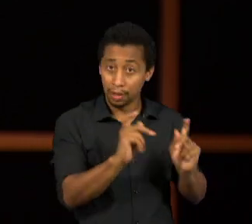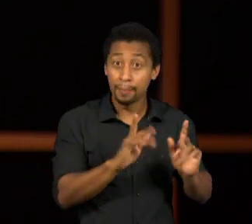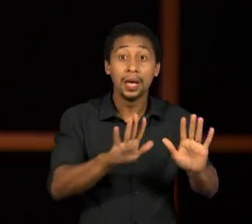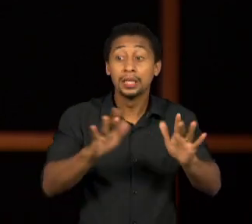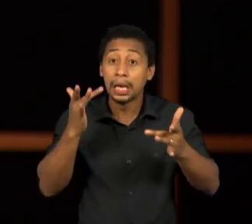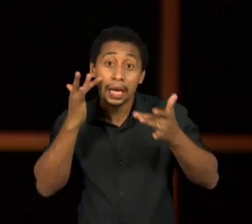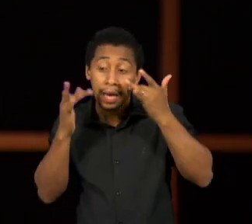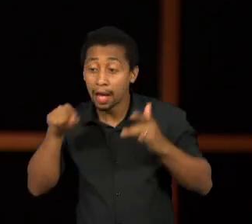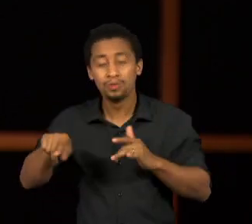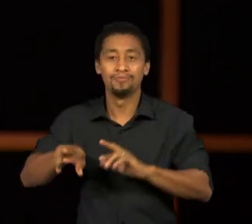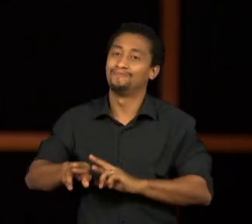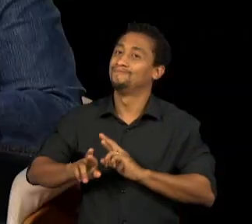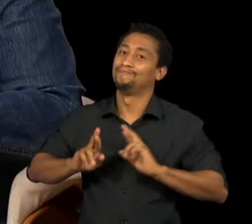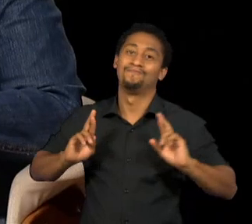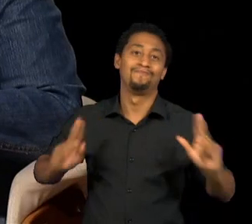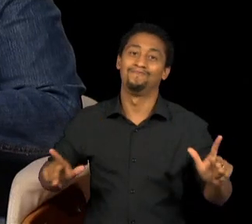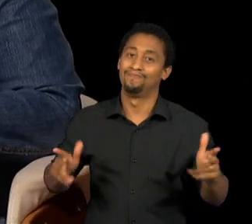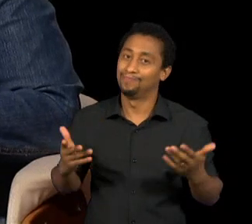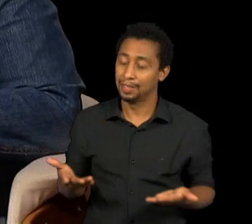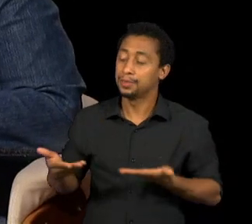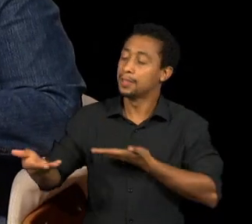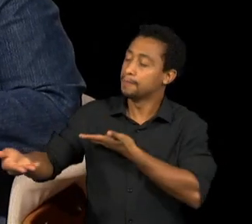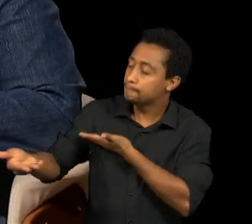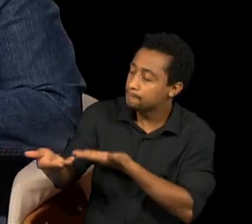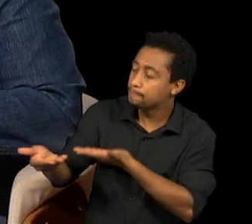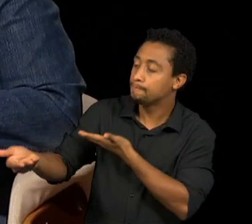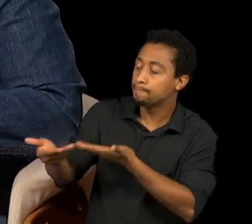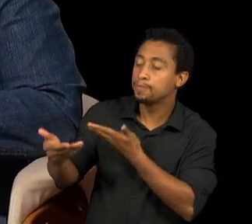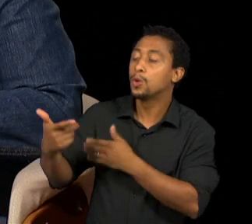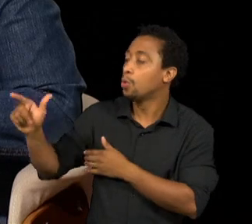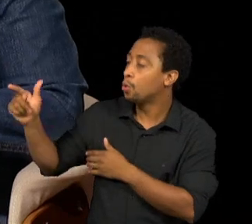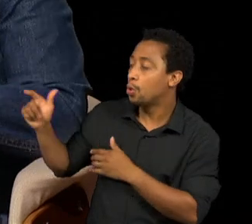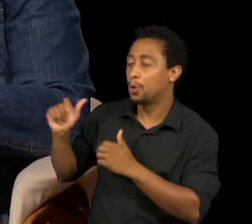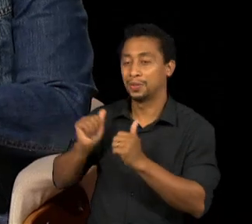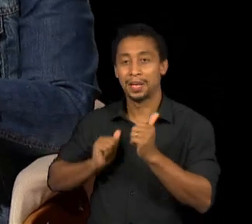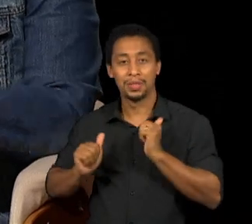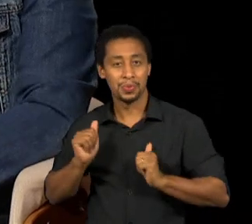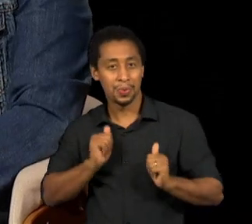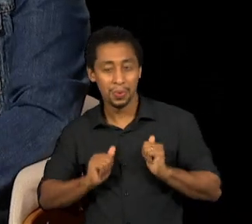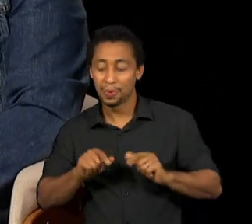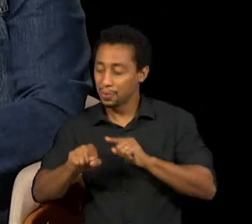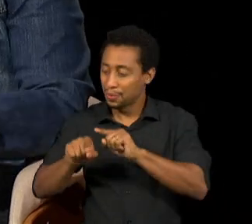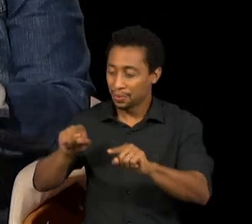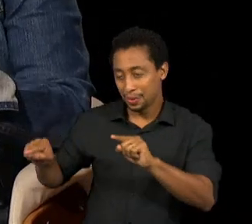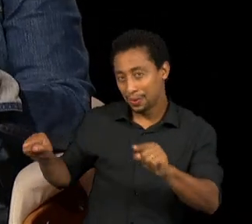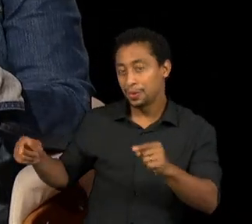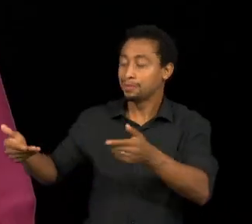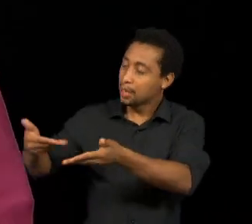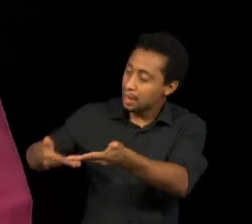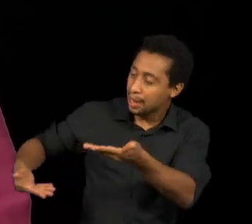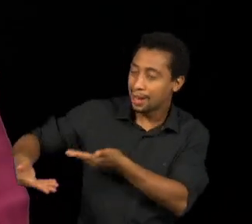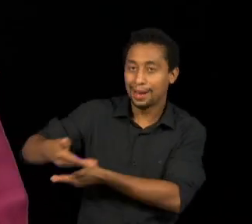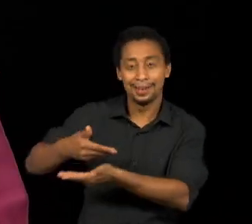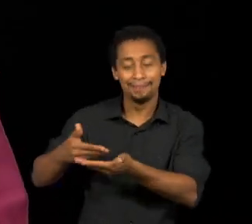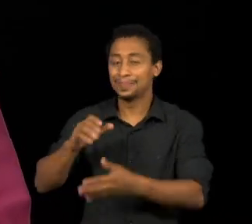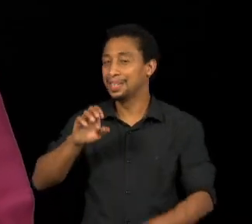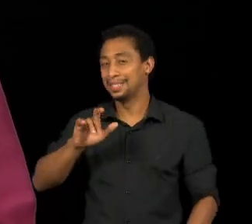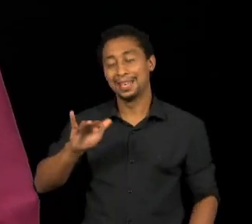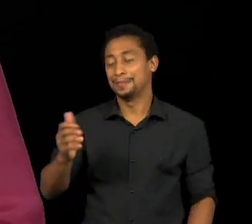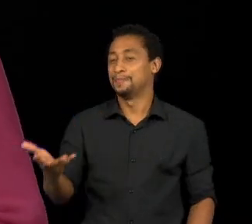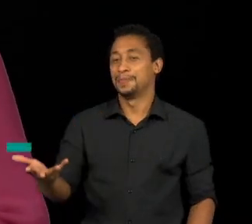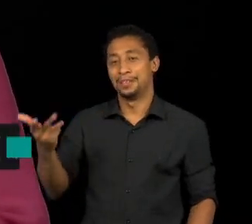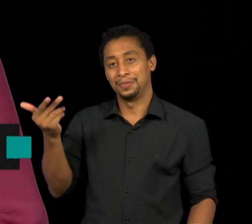Você escuta o que eles têm a dizer. E a Célia era, assim, fascinante mesmo. Aí, nos anos